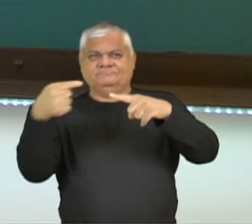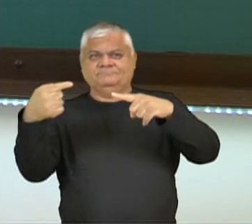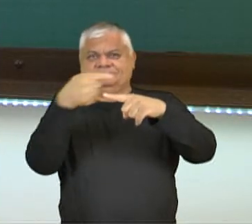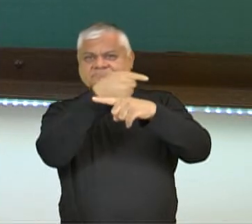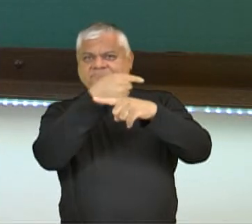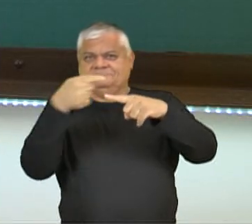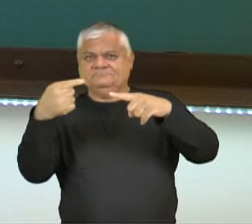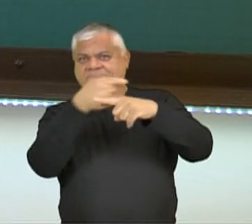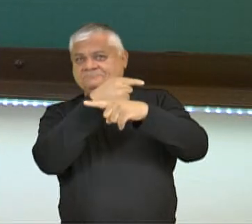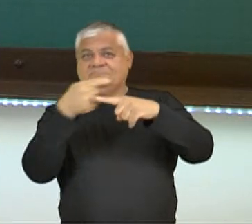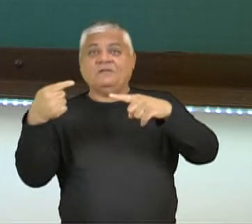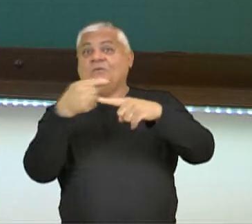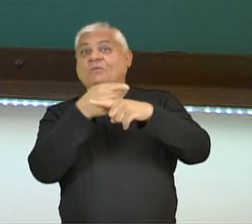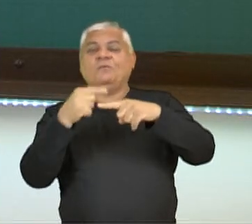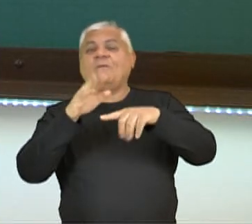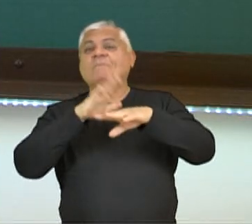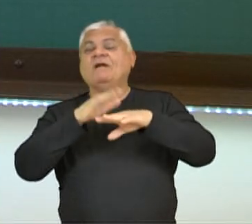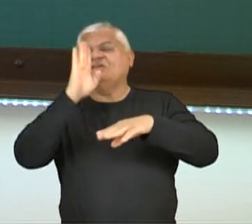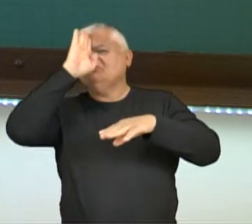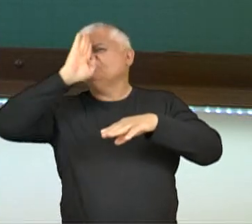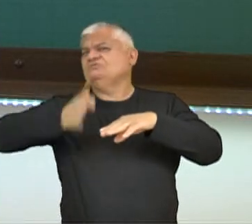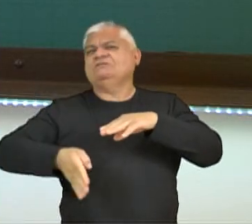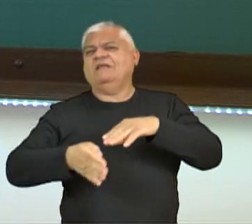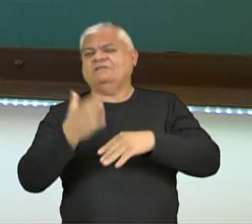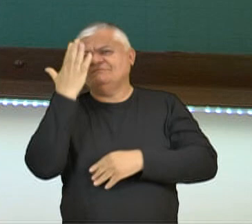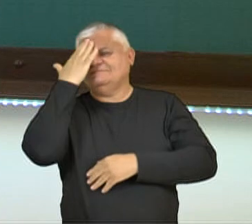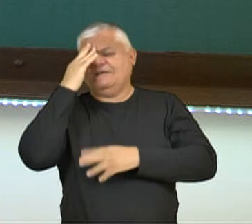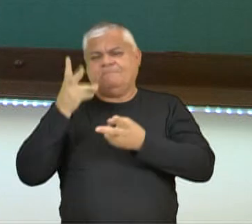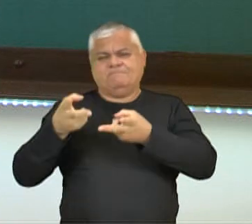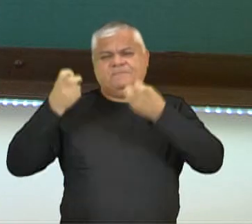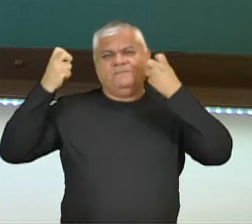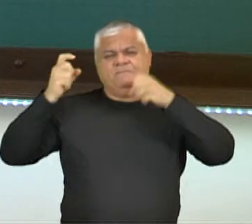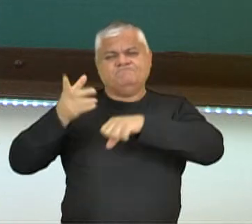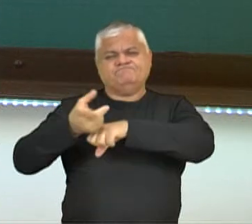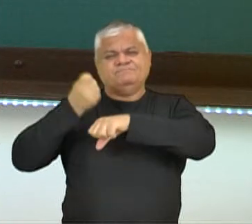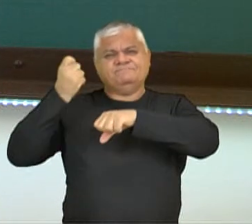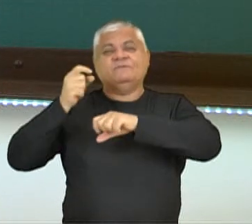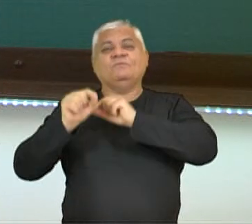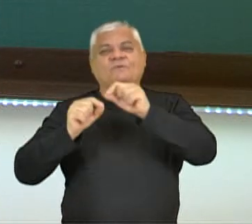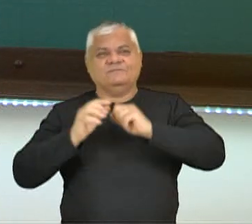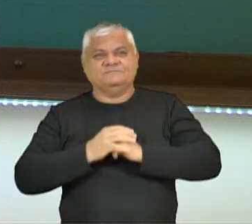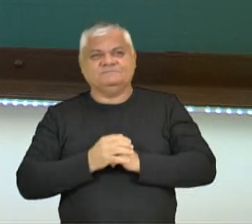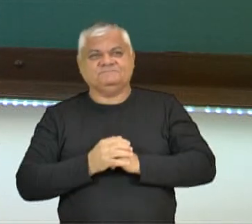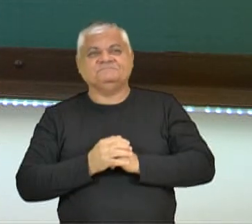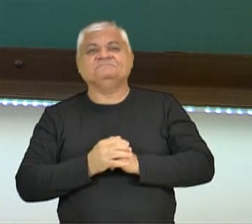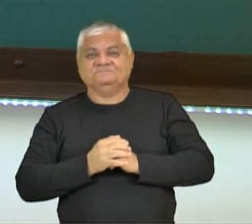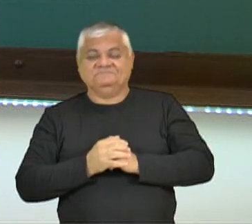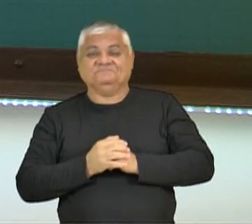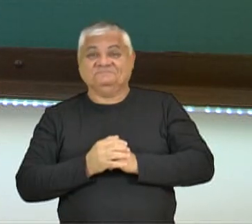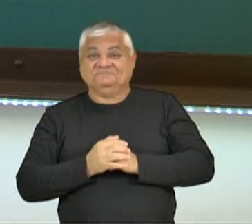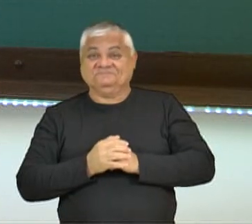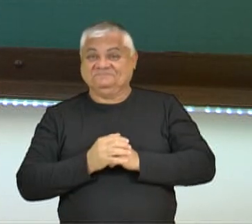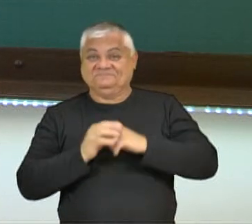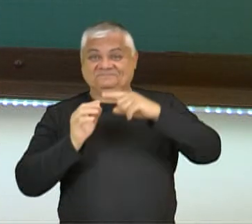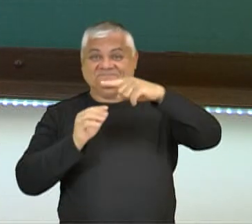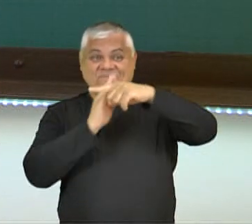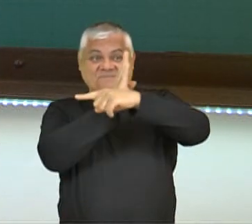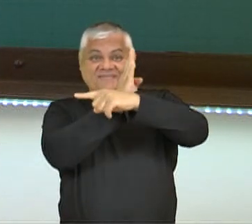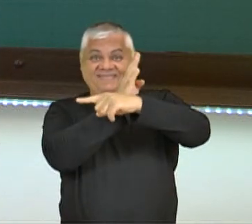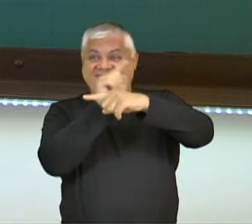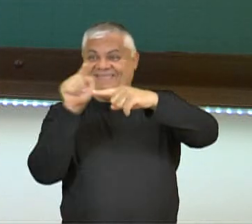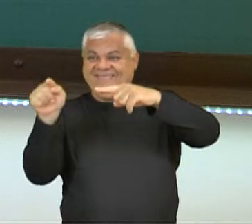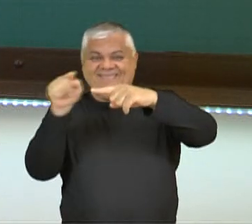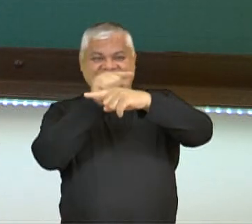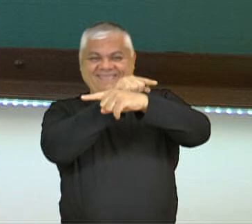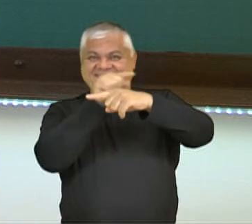Alfa, beta ou teta? Qual que é bem direto para você descobrir? O beta, né, gente? Esse Bzinho. Ele